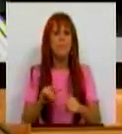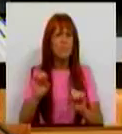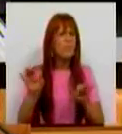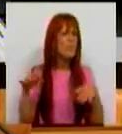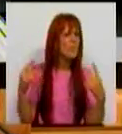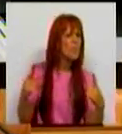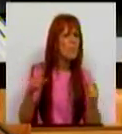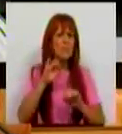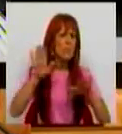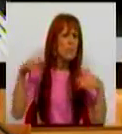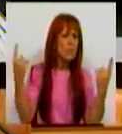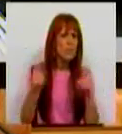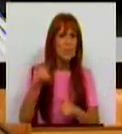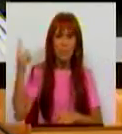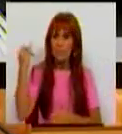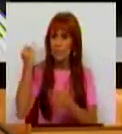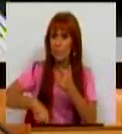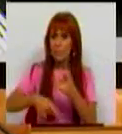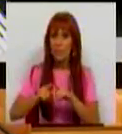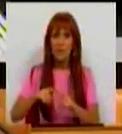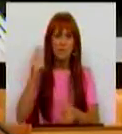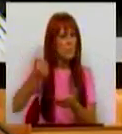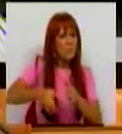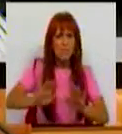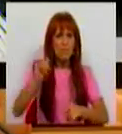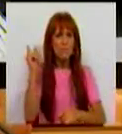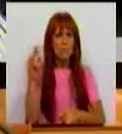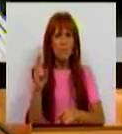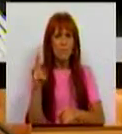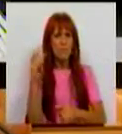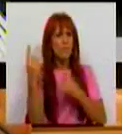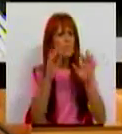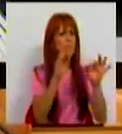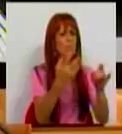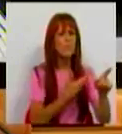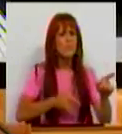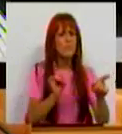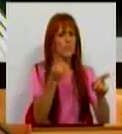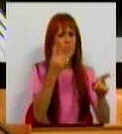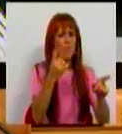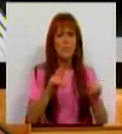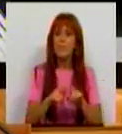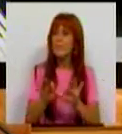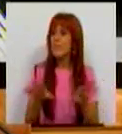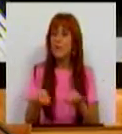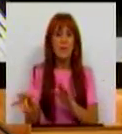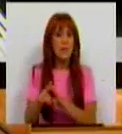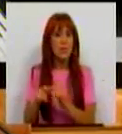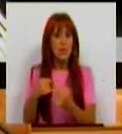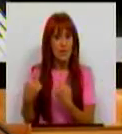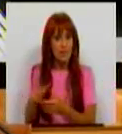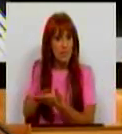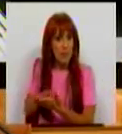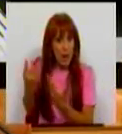seria possível ou é possível à autoridade tributária isentar de IVA algumas destas terapêuticas não convencionais nos termos da legislação que